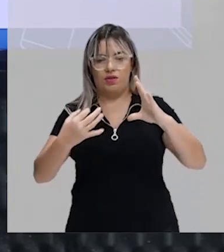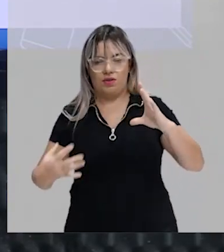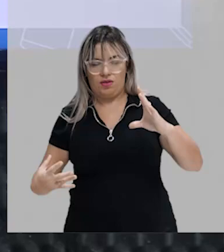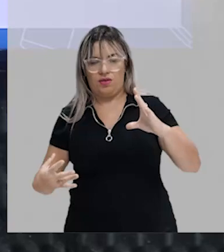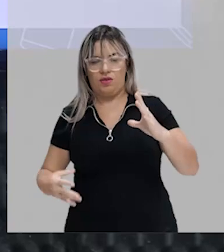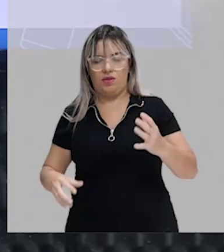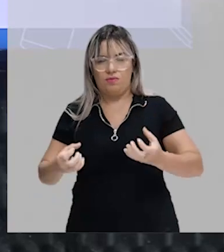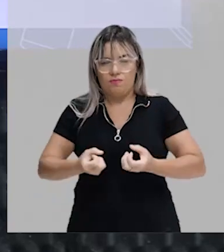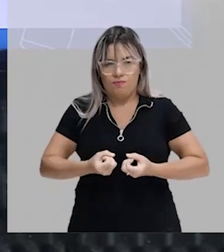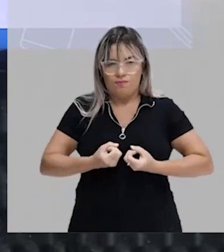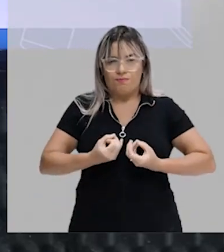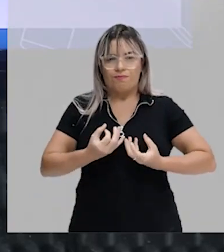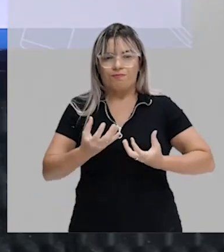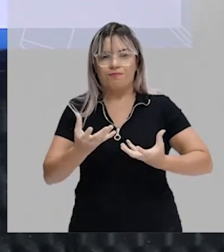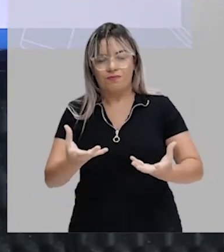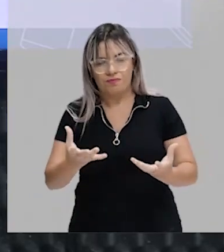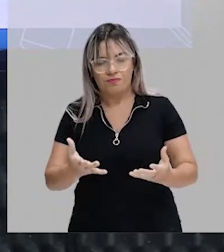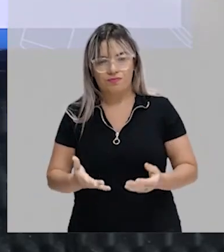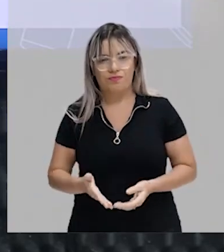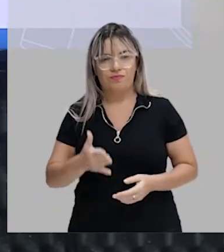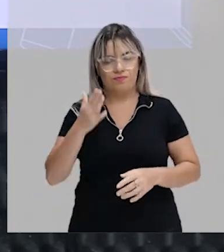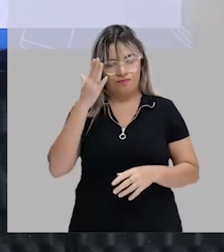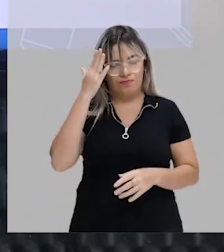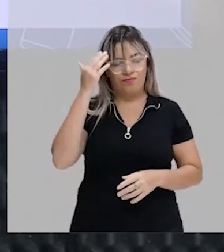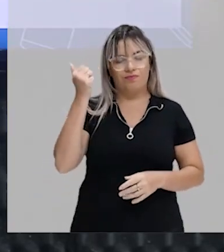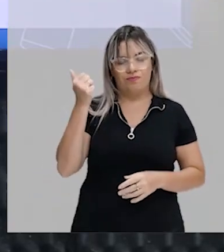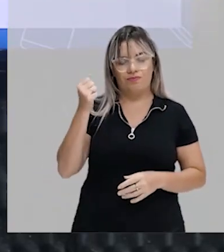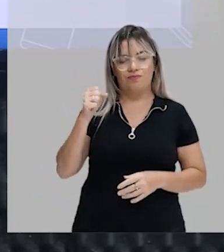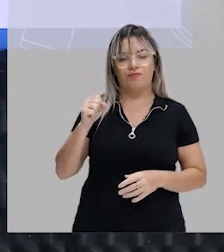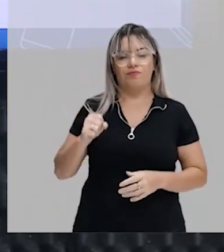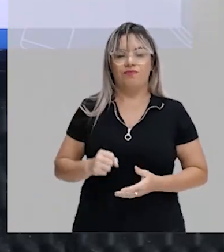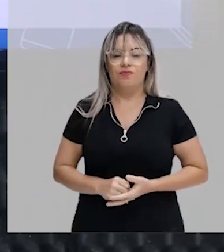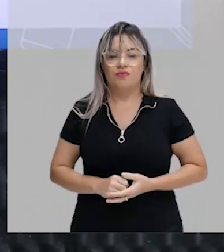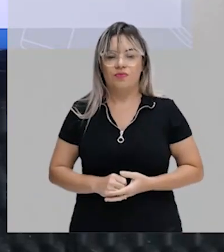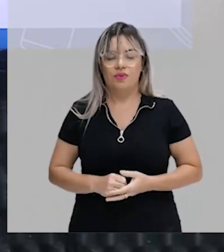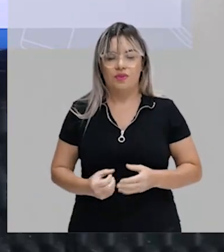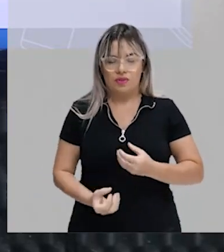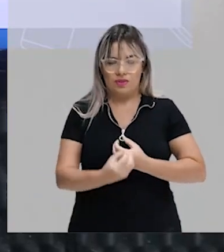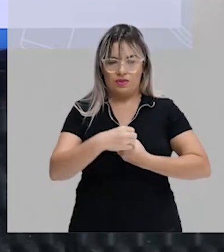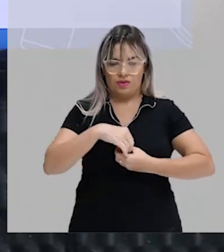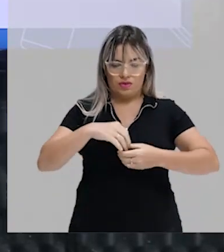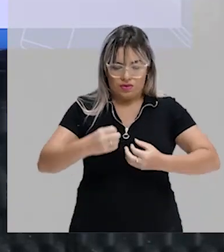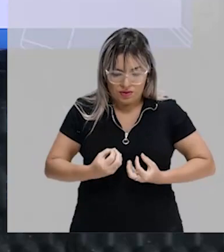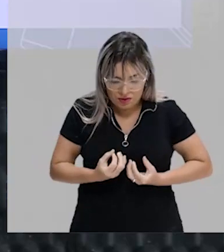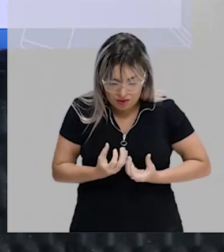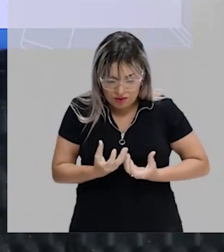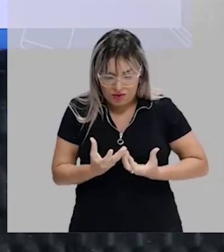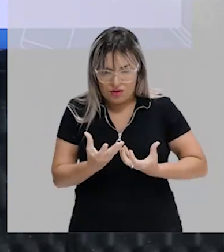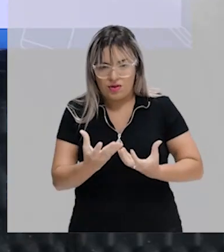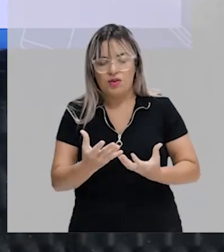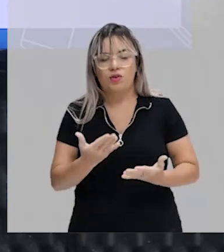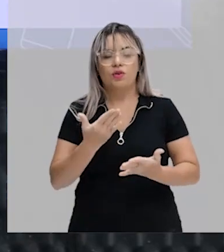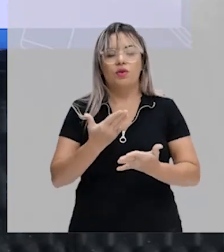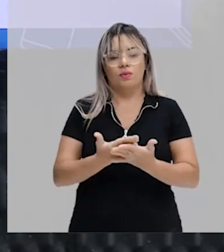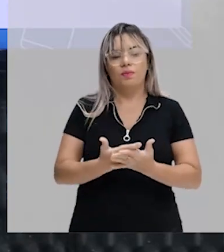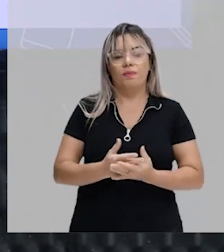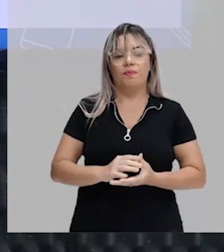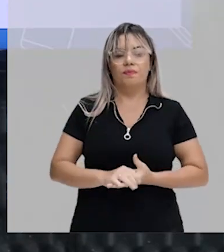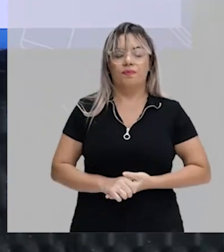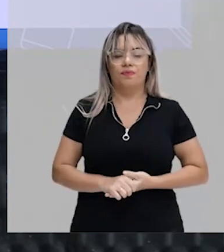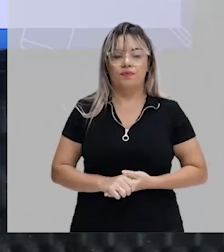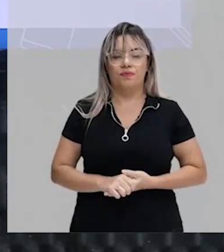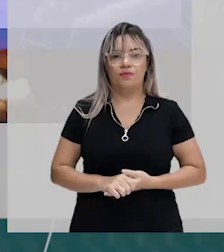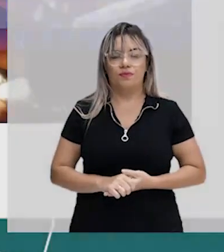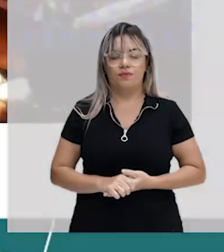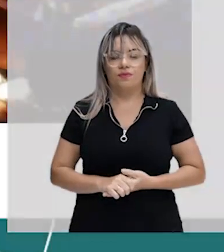poemas, né? Já sabemos que parnasianismo, esse estilo de época, só trabalha com poema, tá bom? E aí, eu